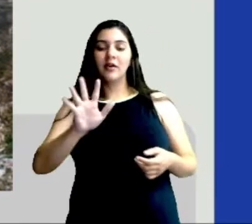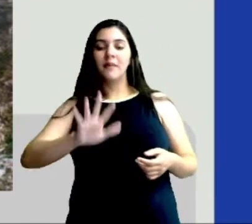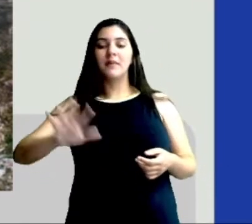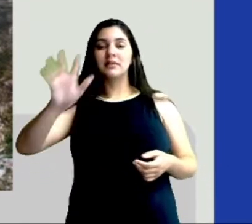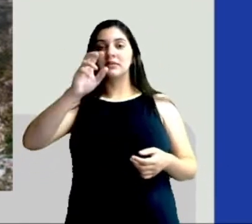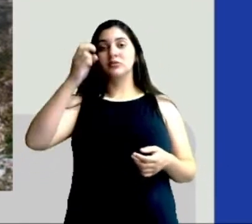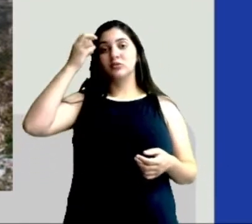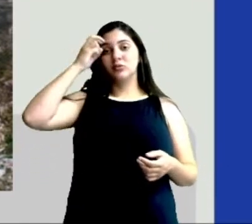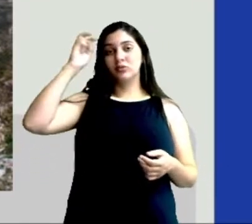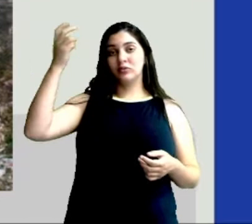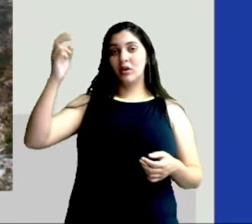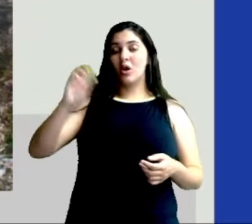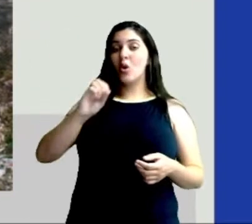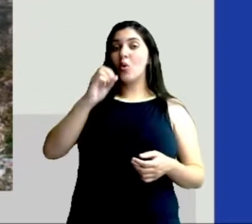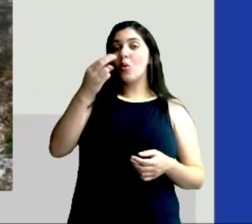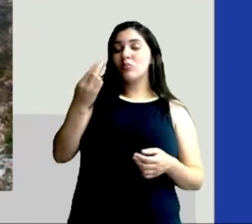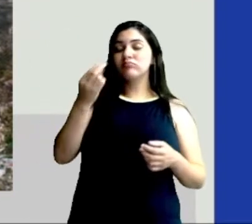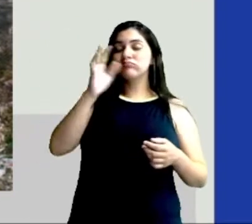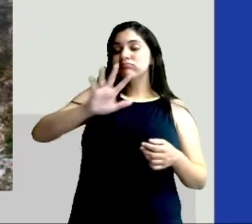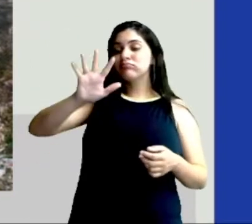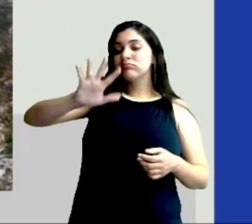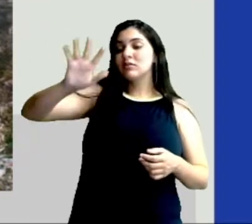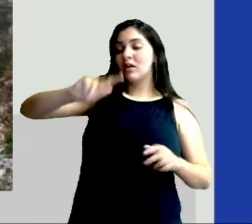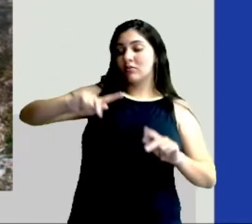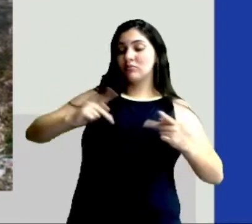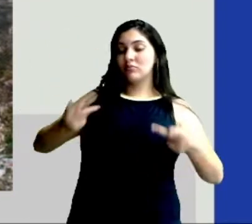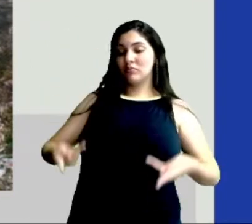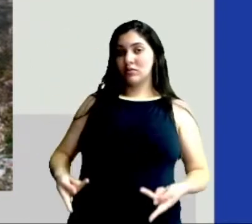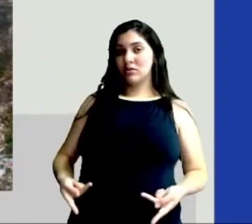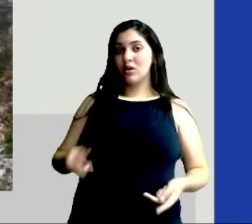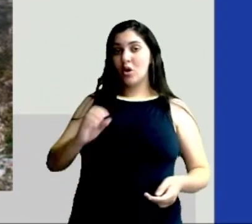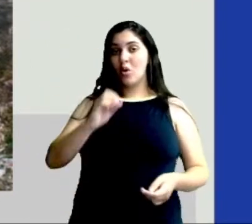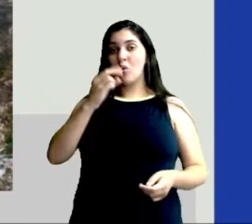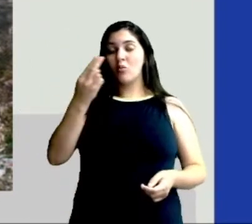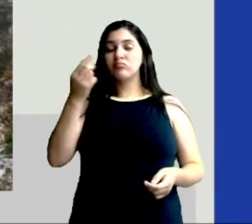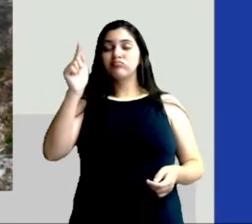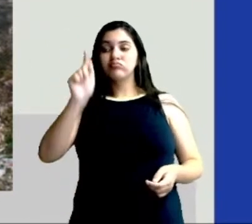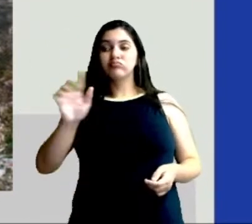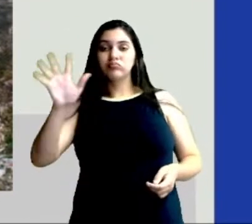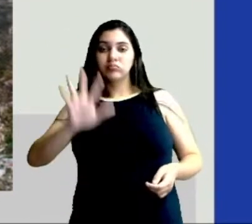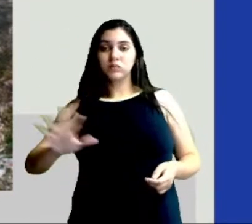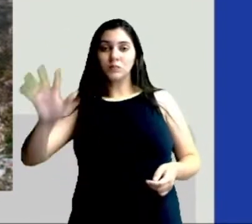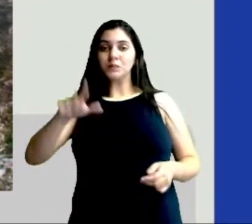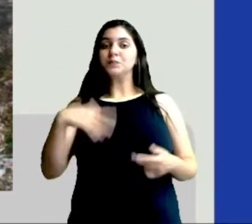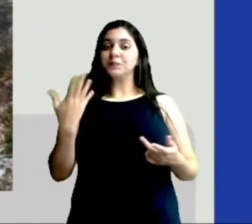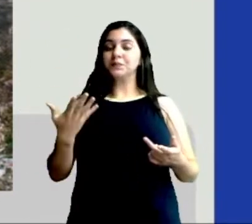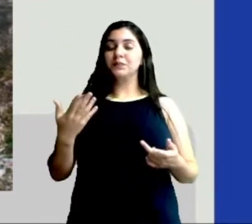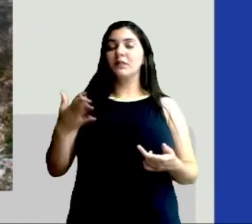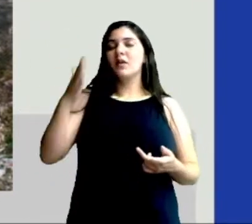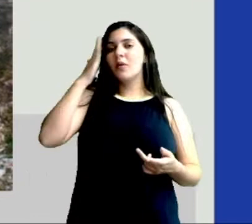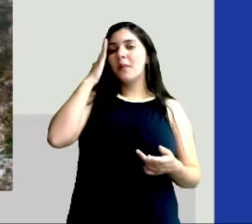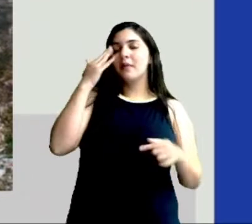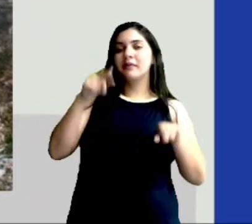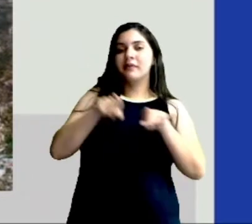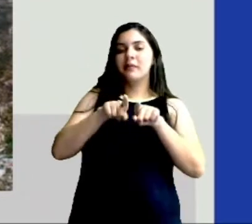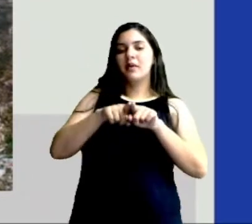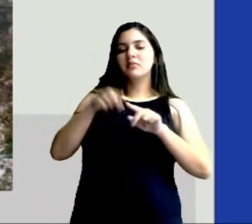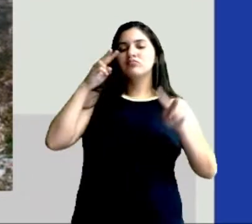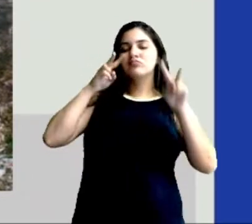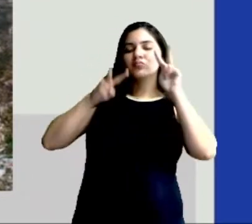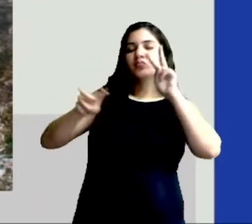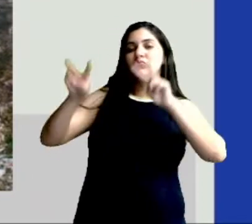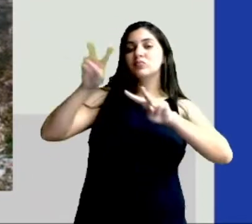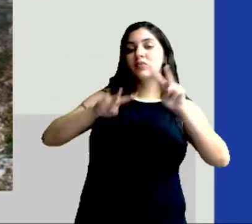de paisagem humanizada ou de paisagem geográfica. E isso a gente vai compreender também quando a gente observa